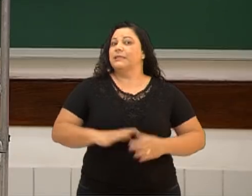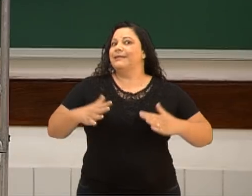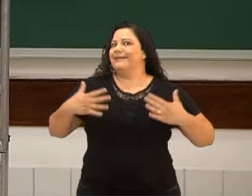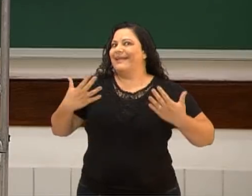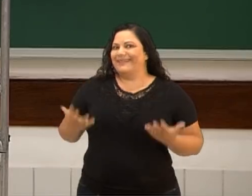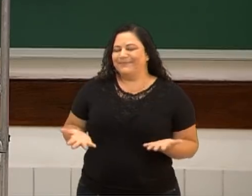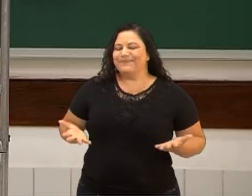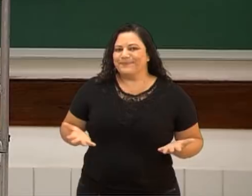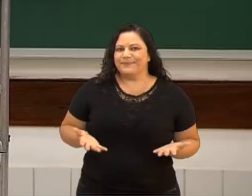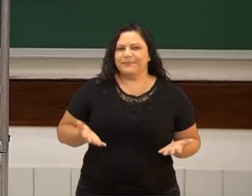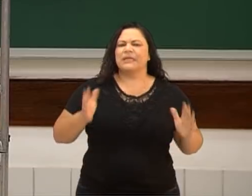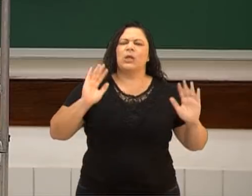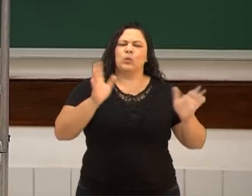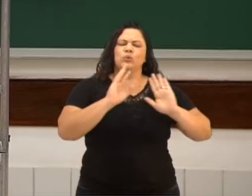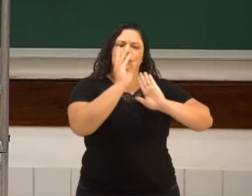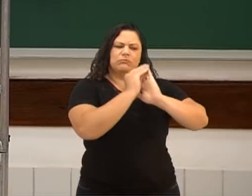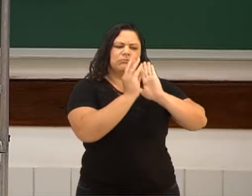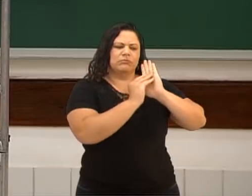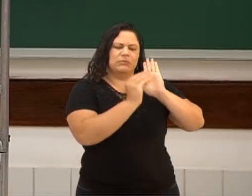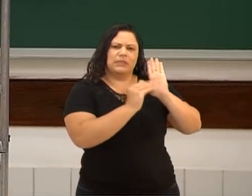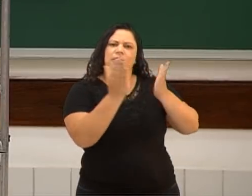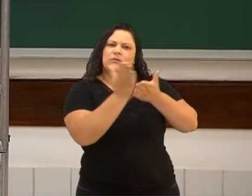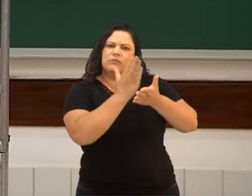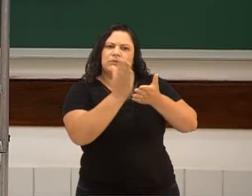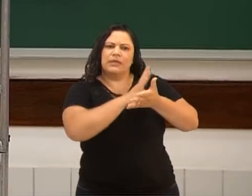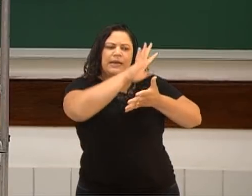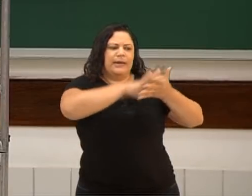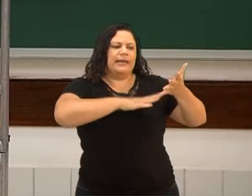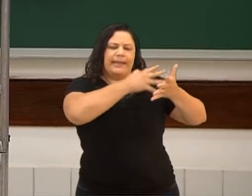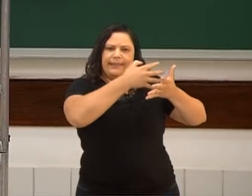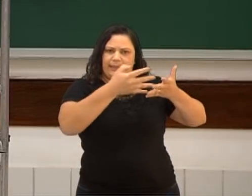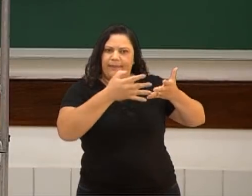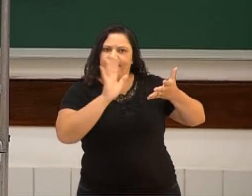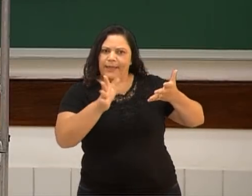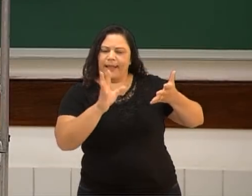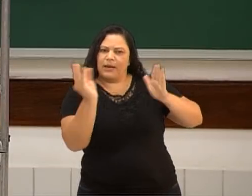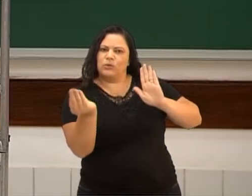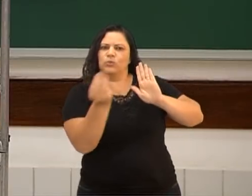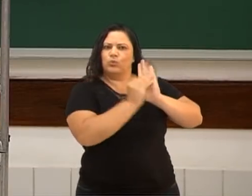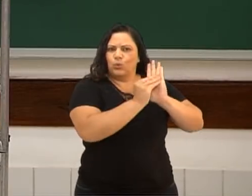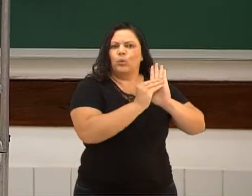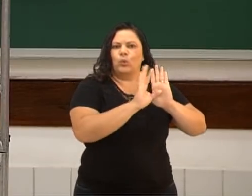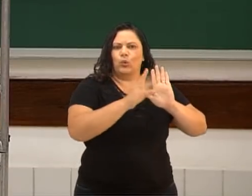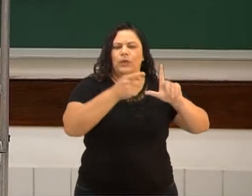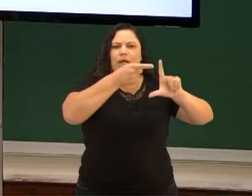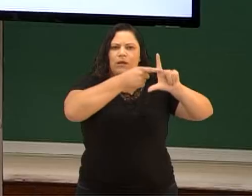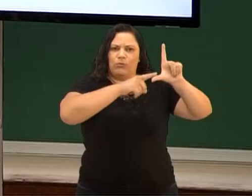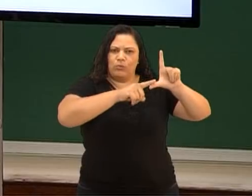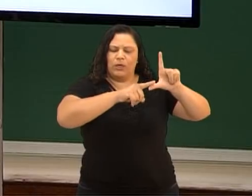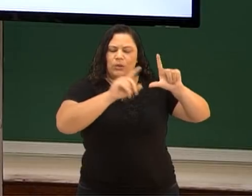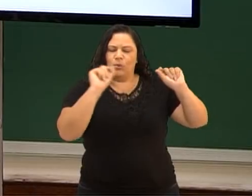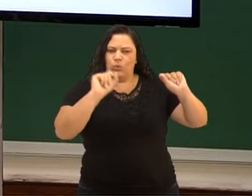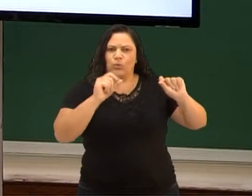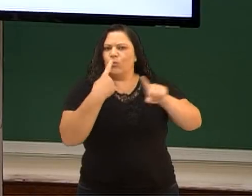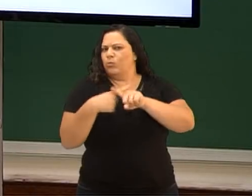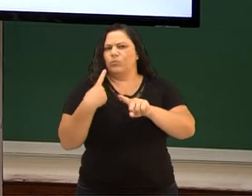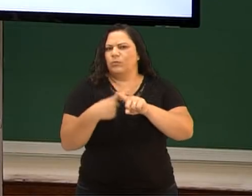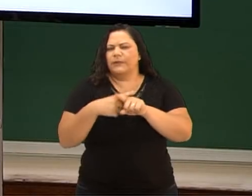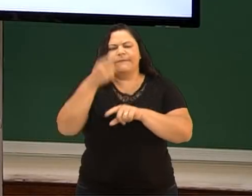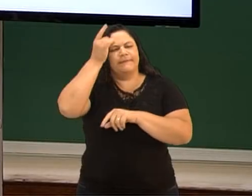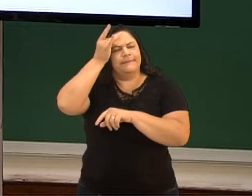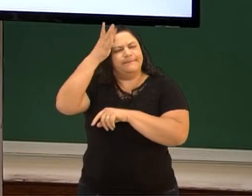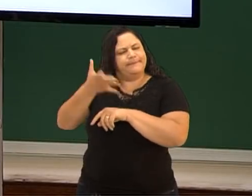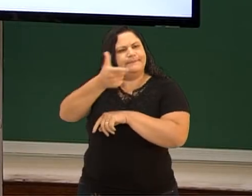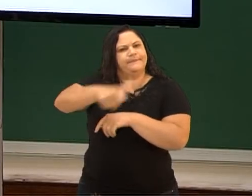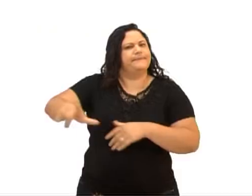E aí, galerinha, já registraram no caderno a tabelinha e também colocaram já o ângulo, não é? Por que esse ângulo será que ficou fácil